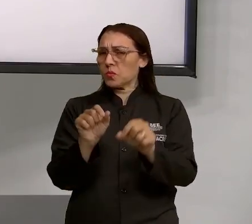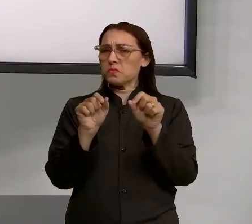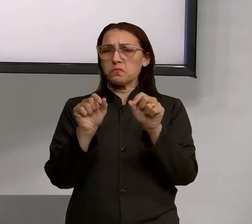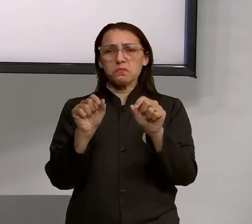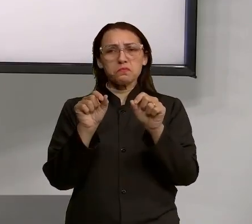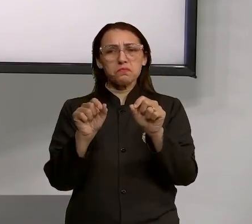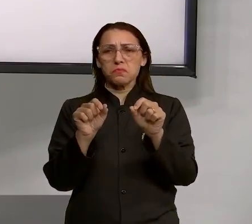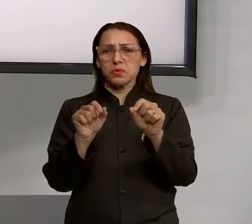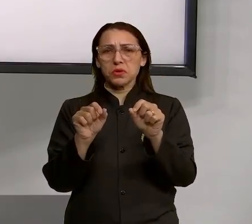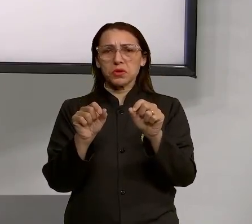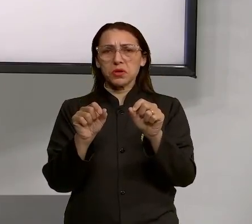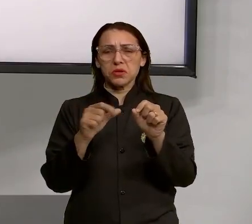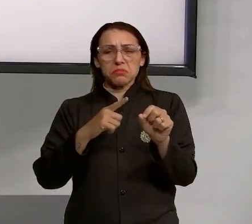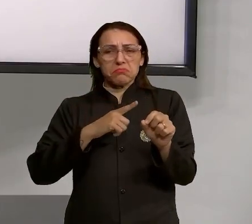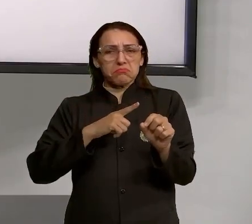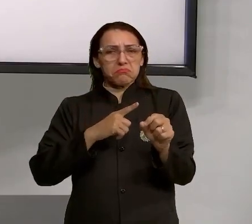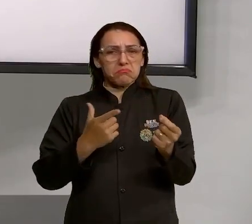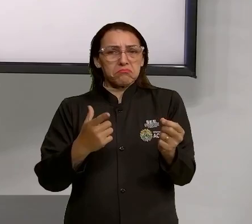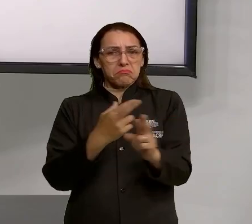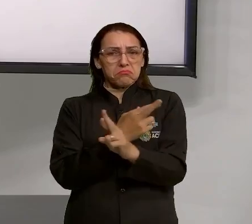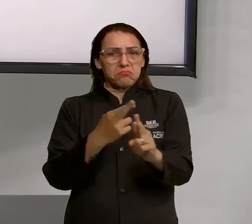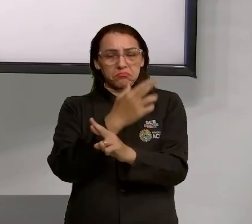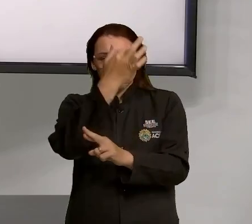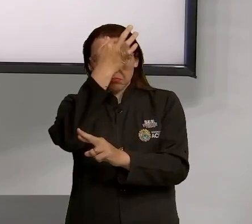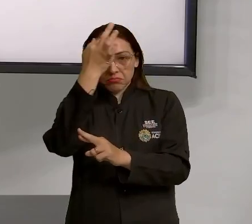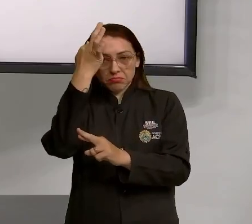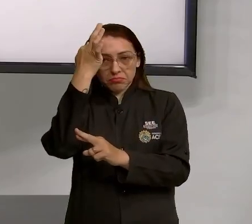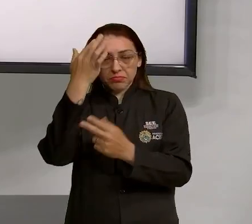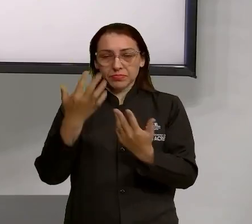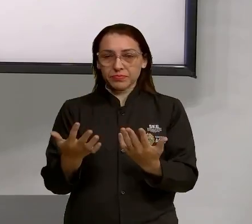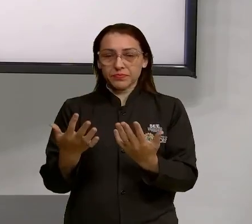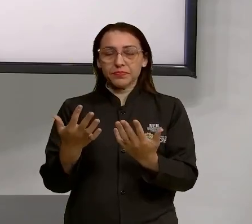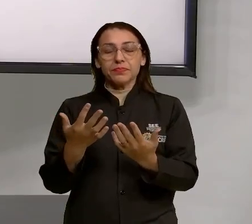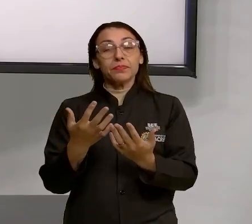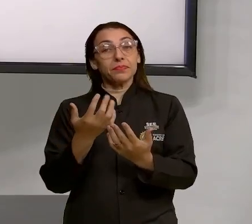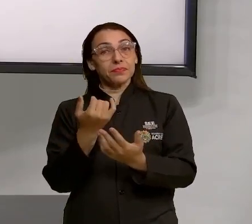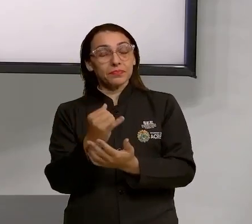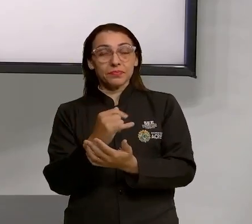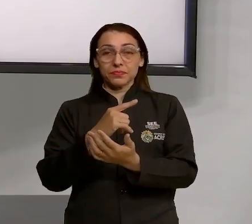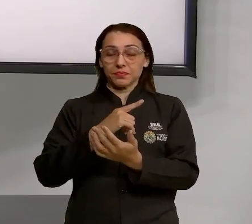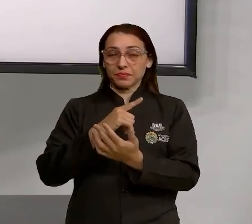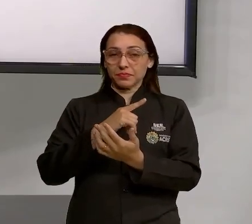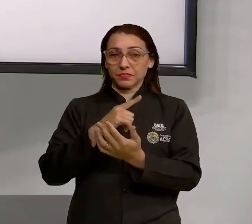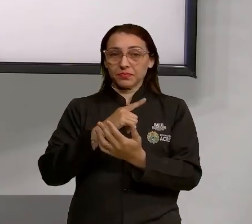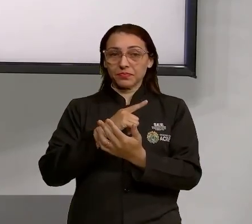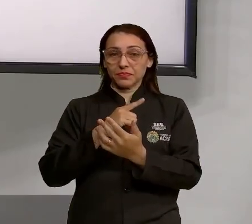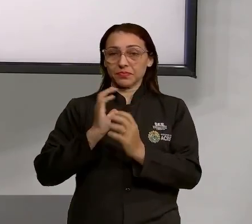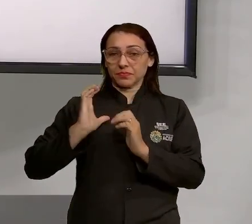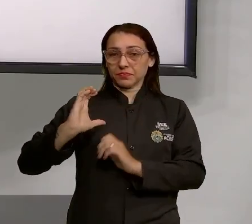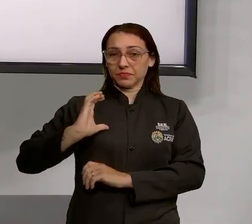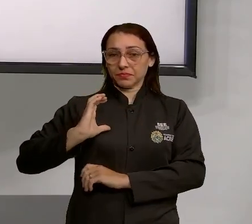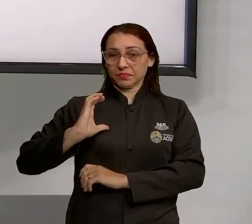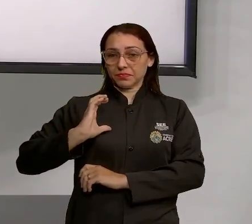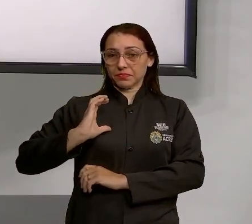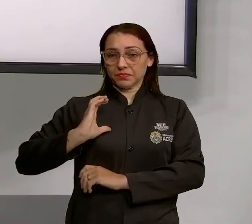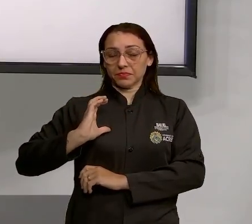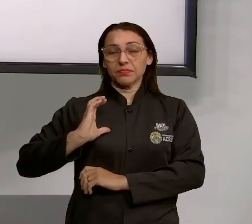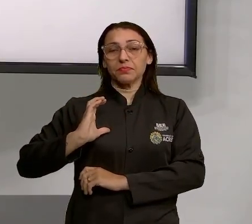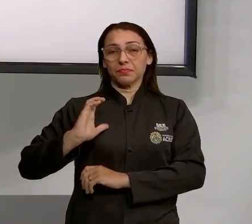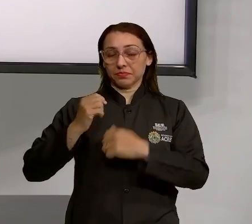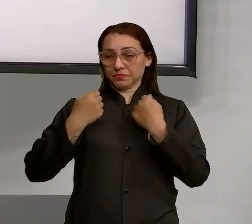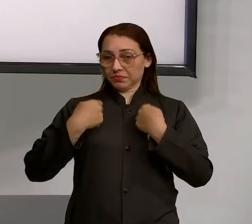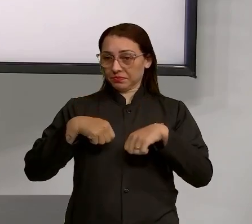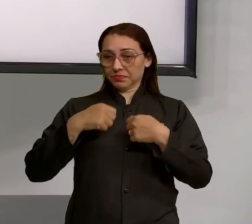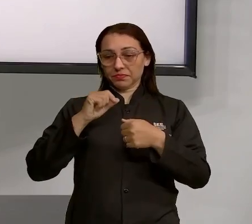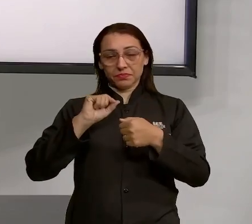tem mesmo a ver com filosofia? Ora, quando se trata da questão ética, eu devo dizer